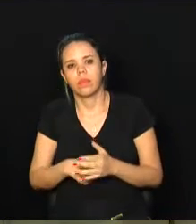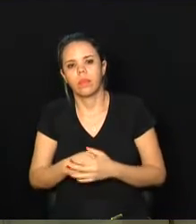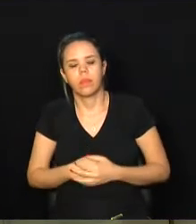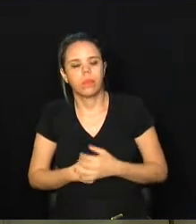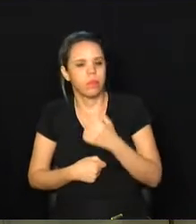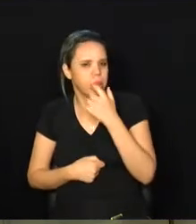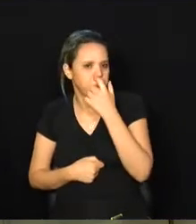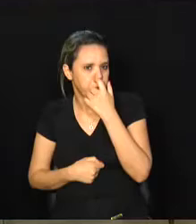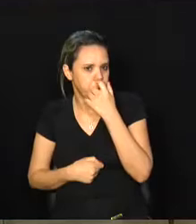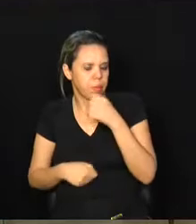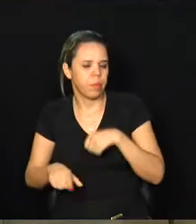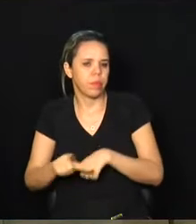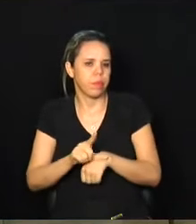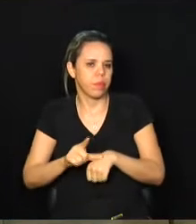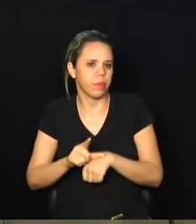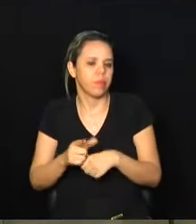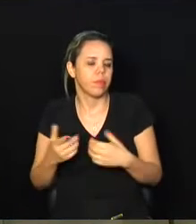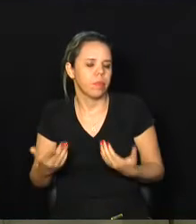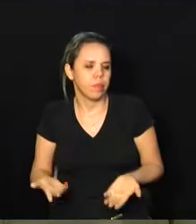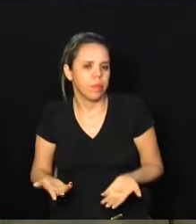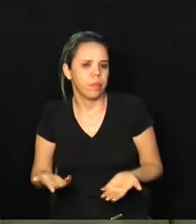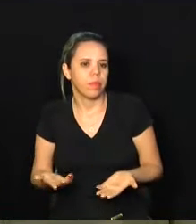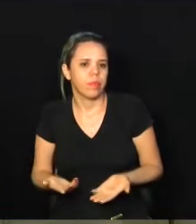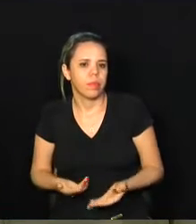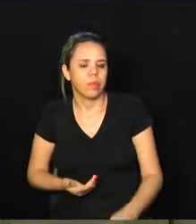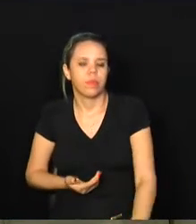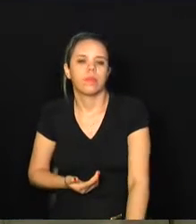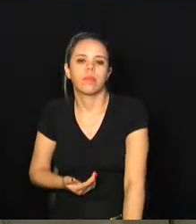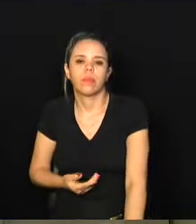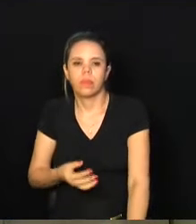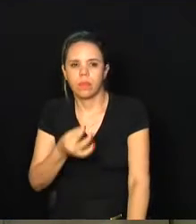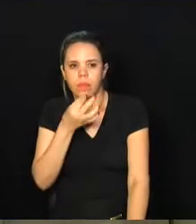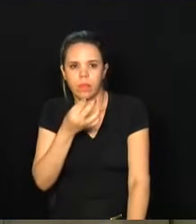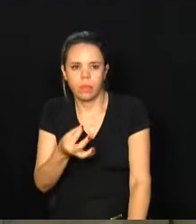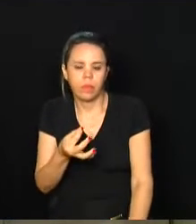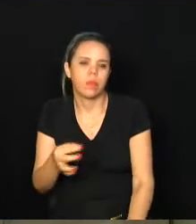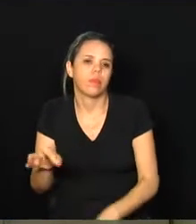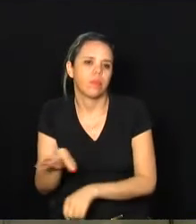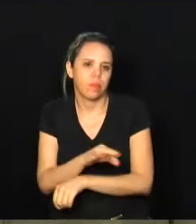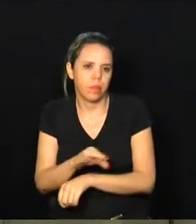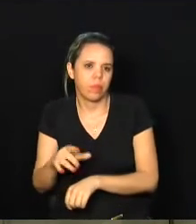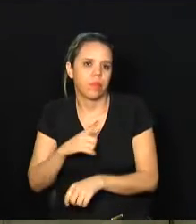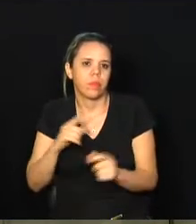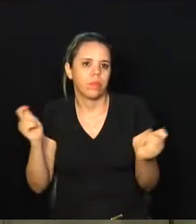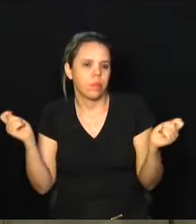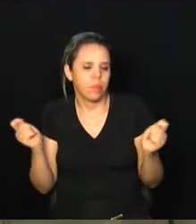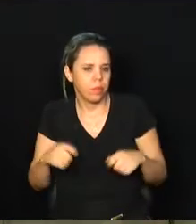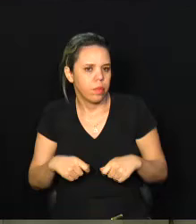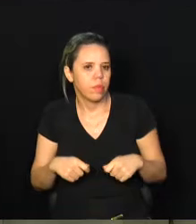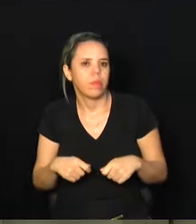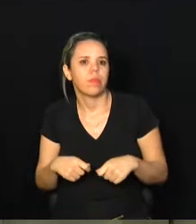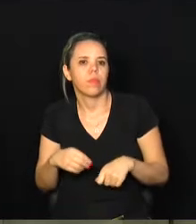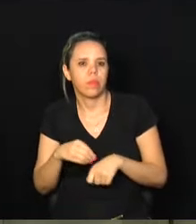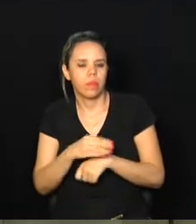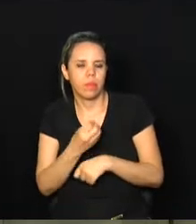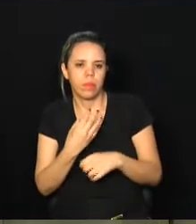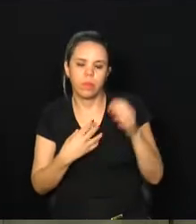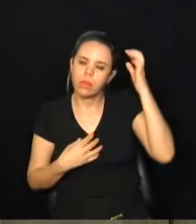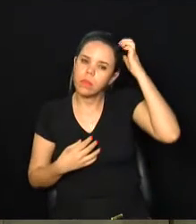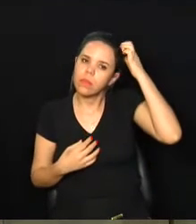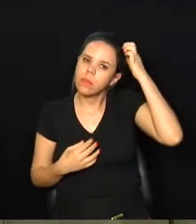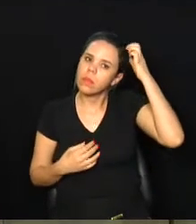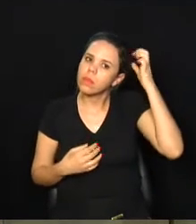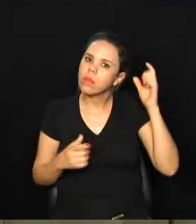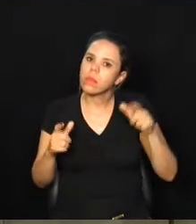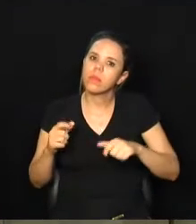nessa questão da legislação, né? Porque, sob o meu ponto de vista, o arquiteto ele tem a capacidade de trazer o bem-estar através do